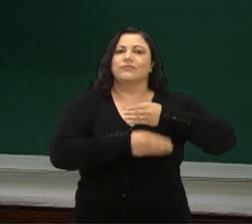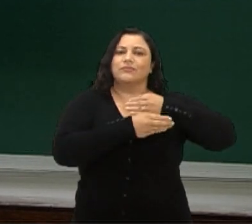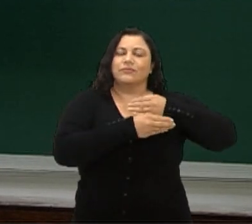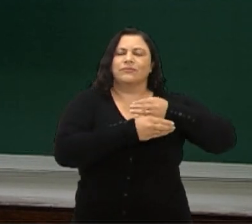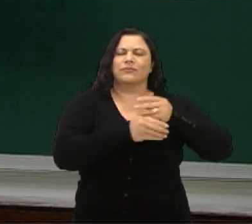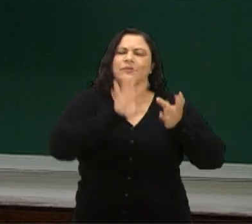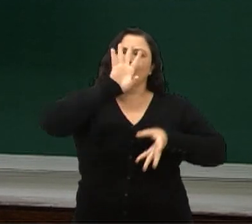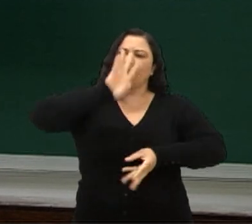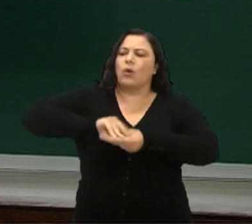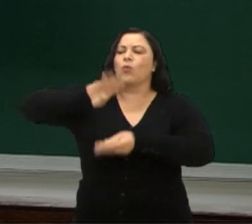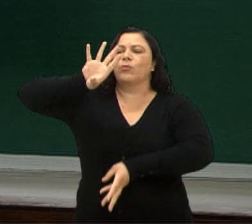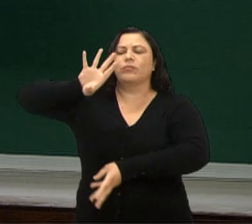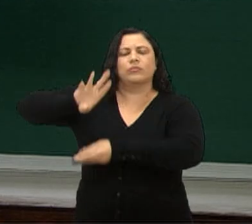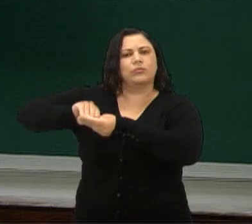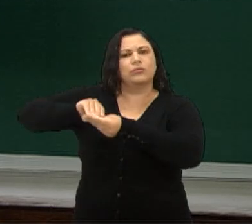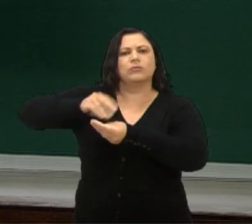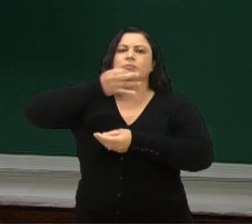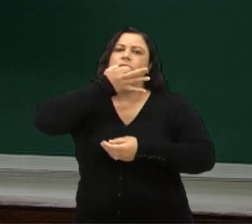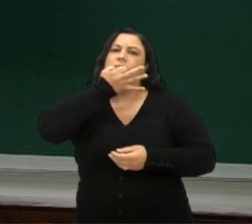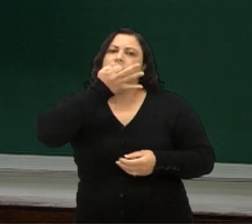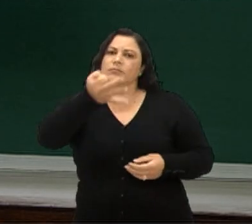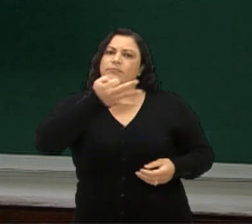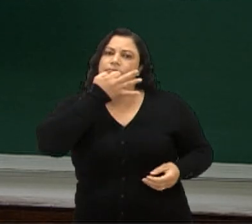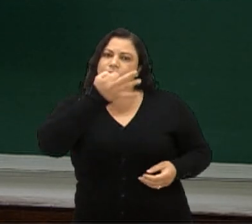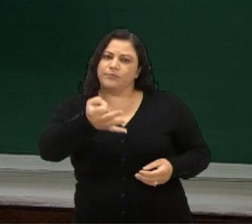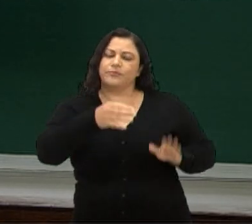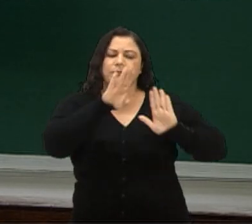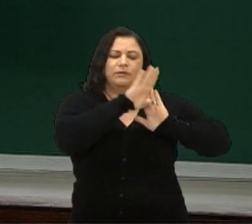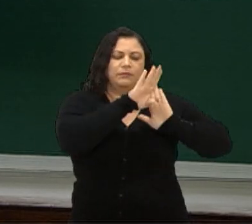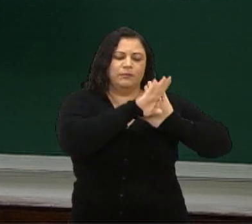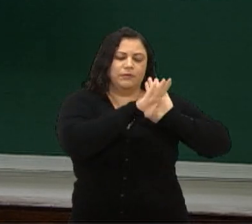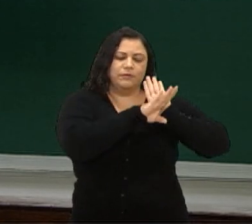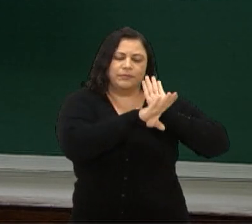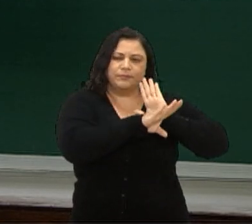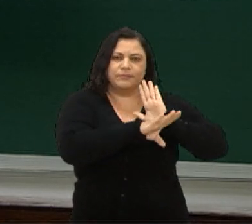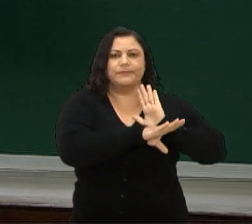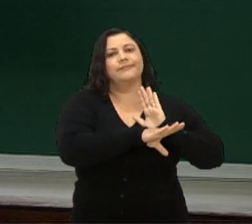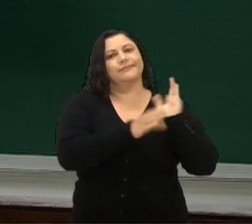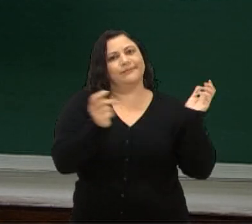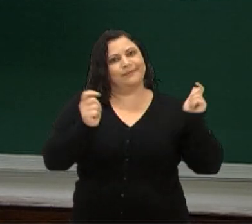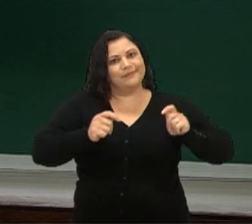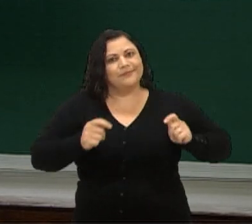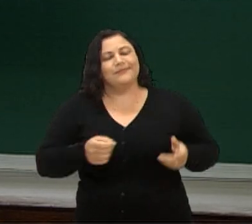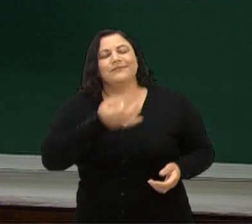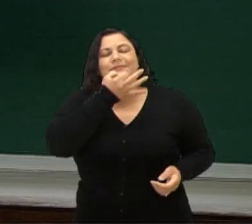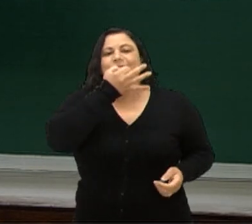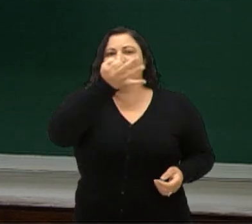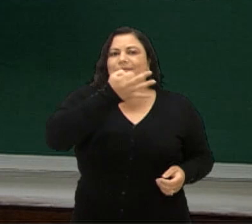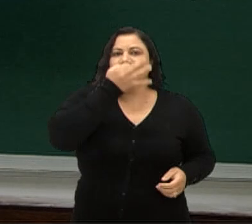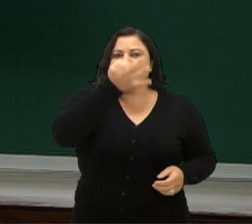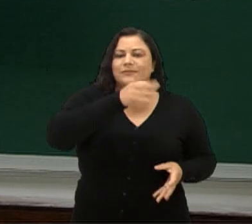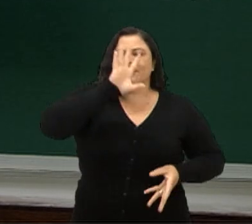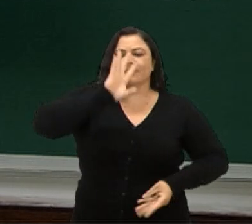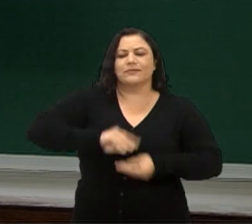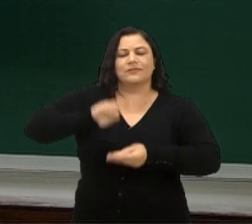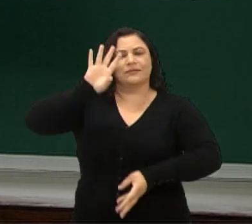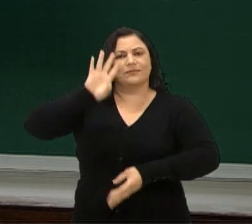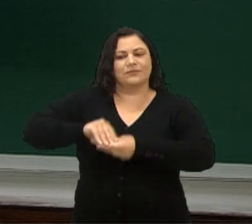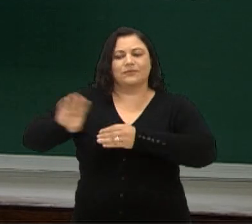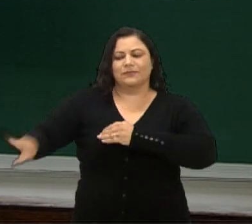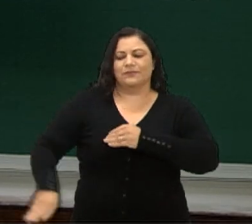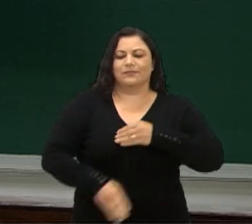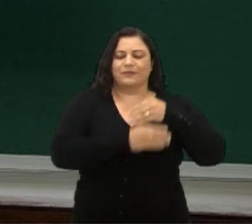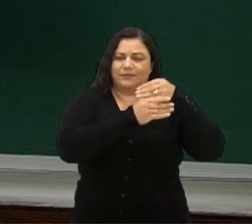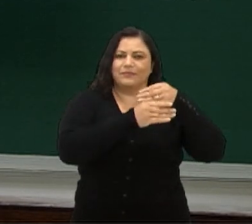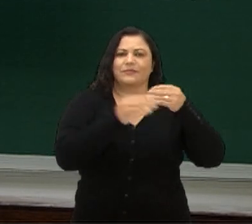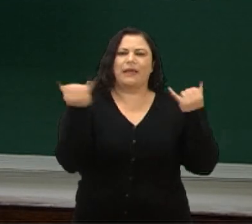um resumo, depois uma opinião. Se não tiver opinião, aparece um resumo e depois alguns acréscimos